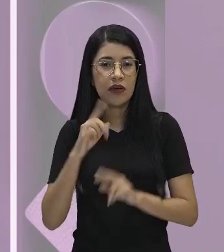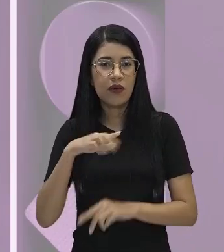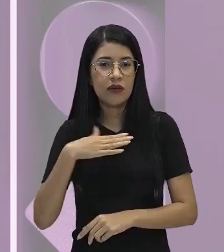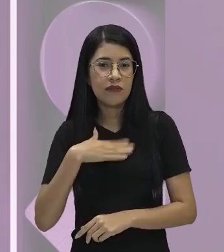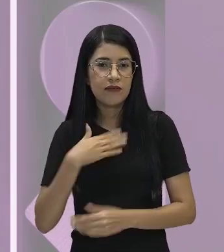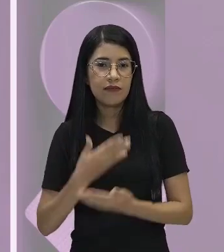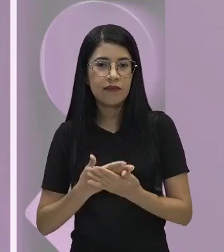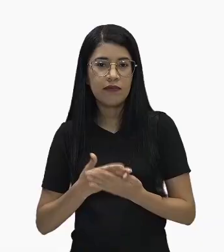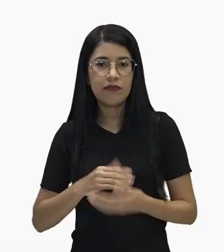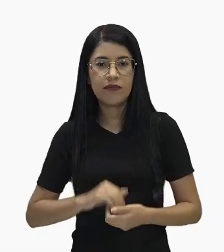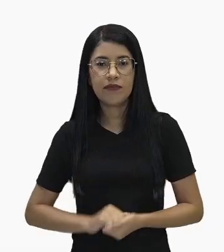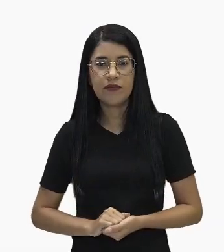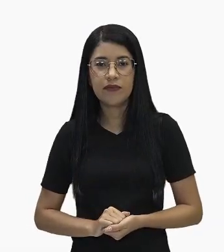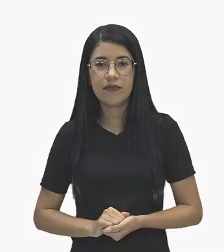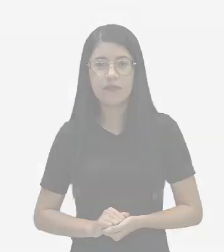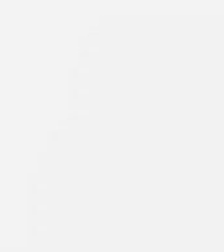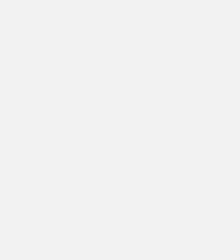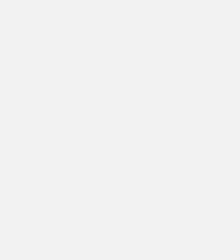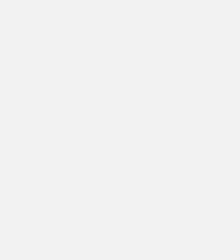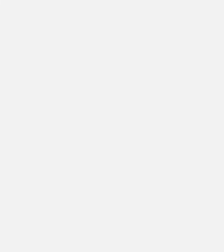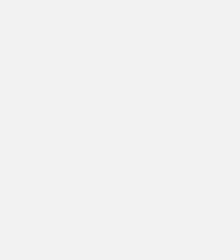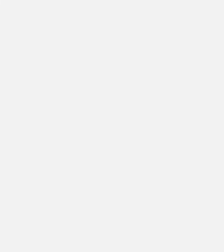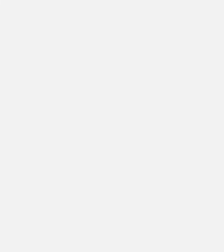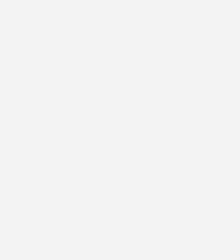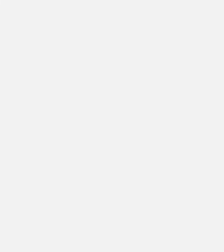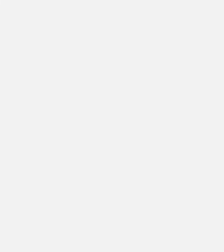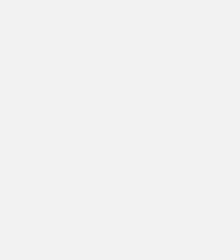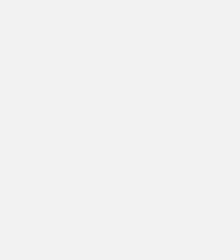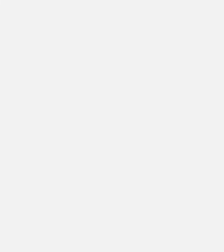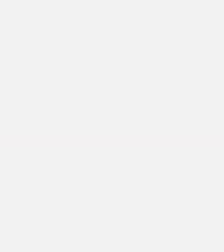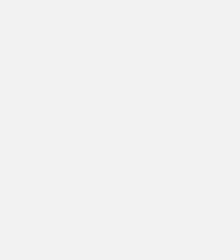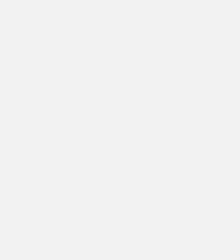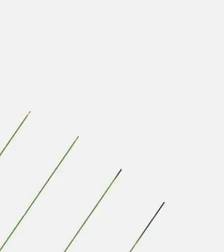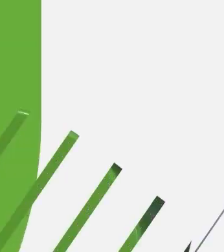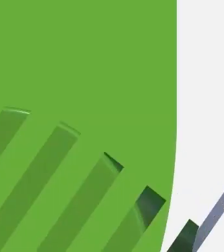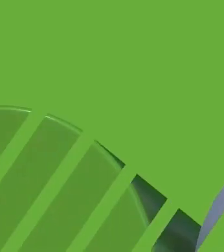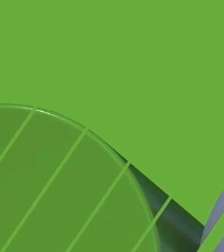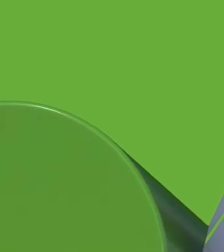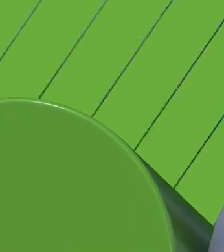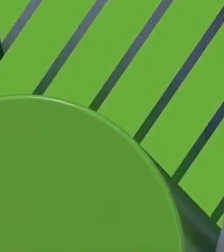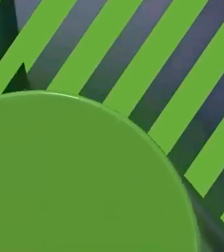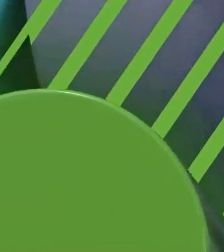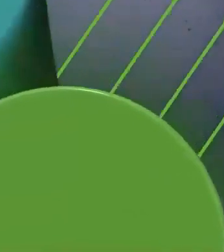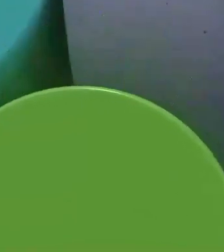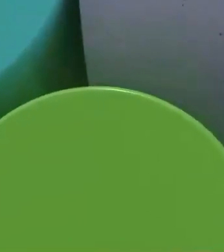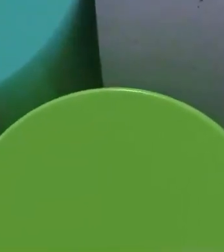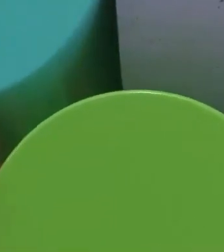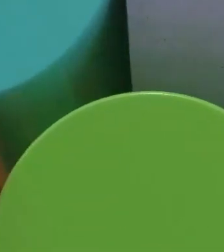desvio padrão. Ela é muito útil para tomadas de decisões. Espero que tenham gostado da aula.